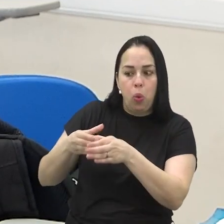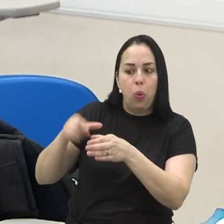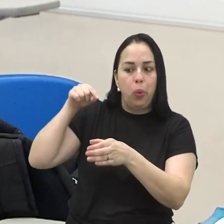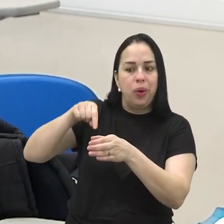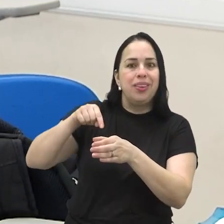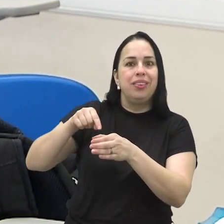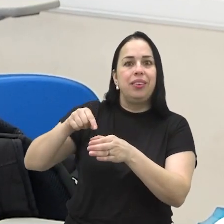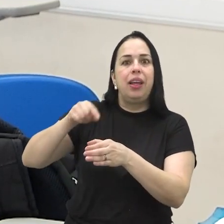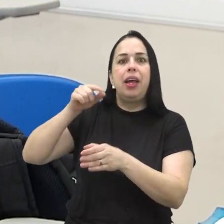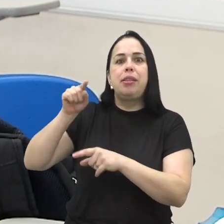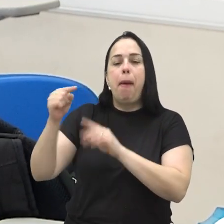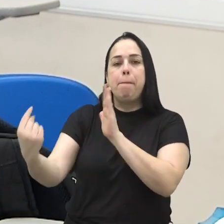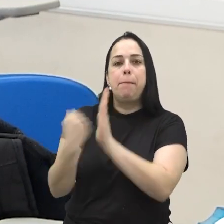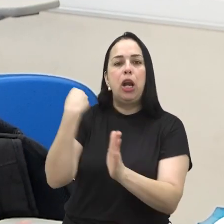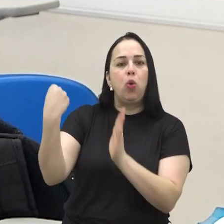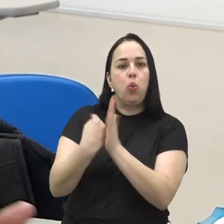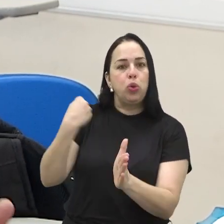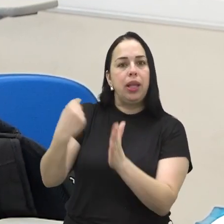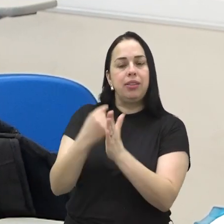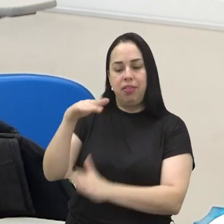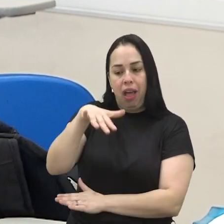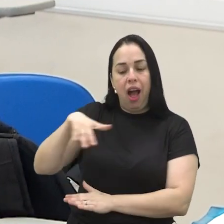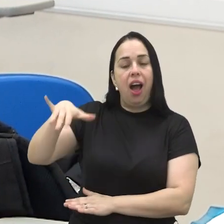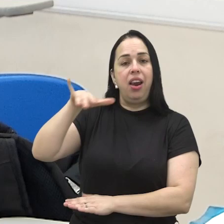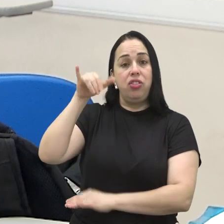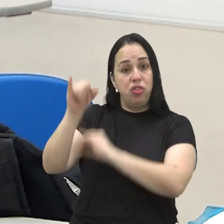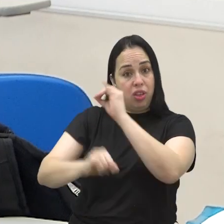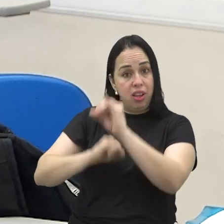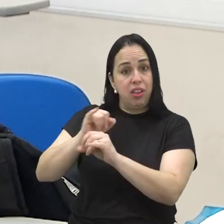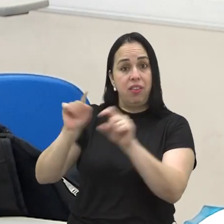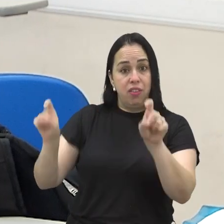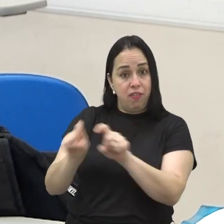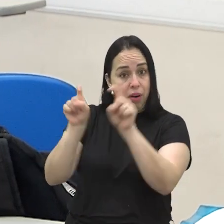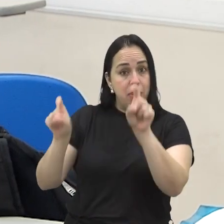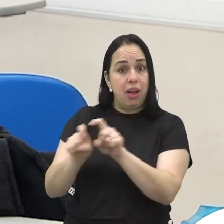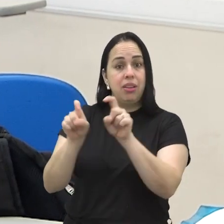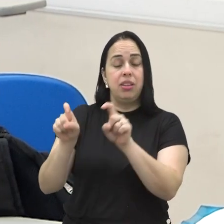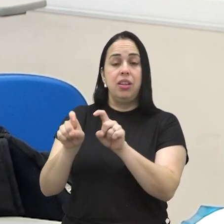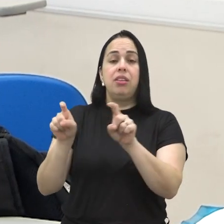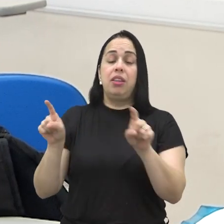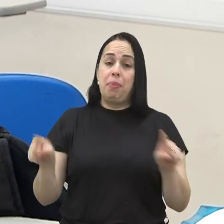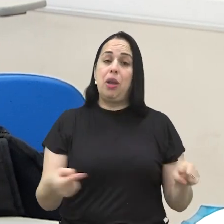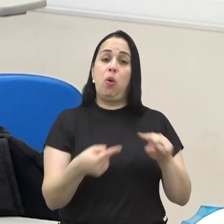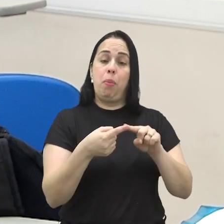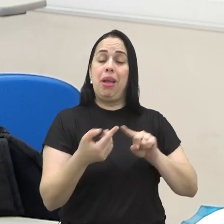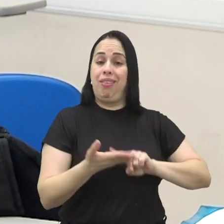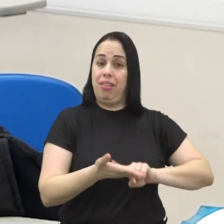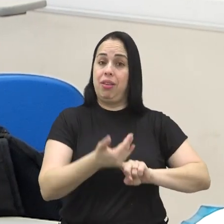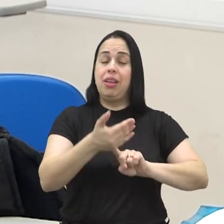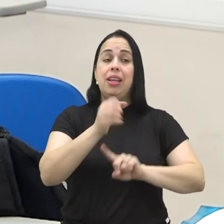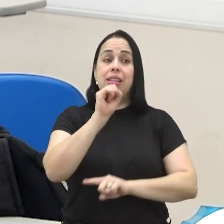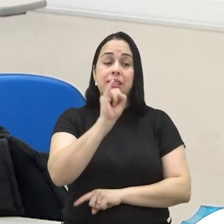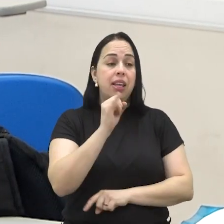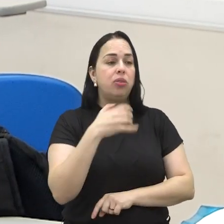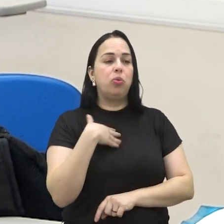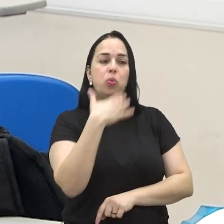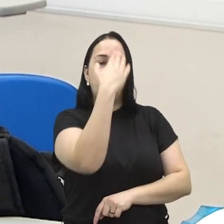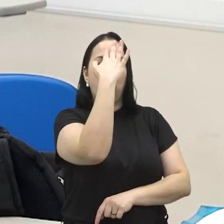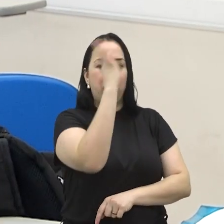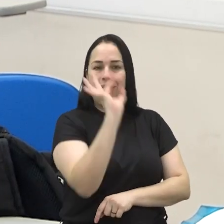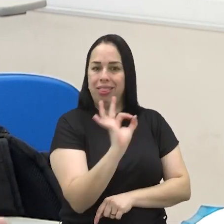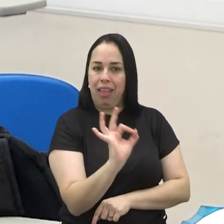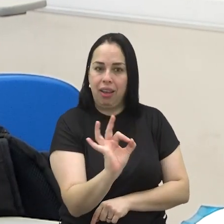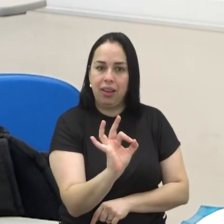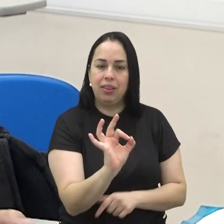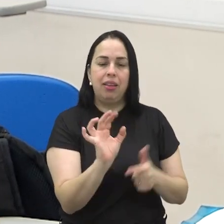concurso que cai em informática e pega todas essas inovações tecnológicas. Então, se você não acompanha, se você não